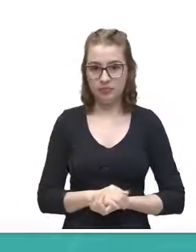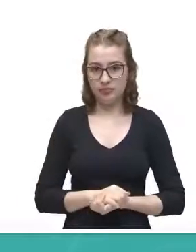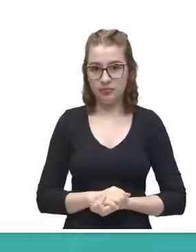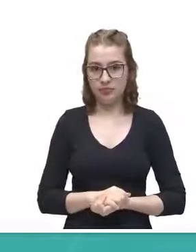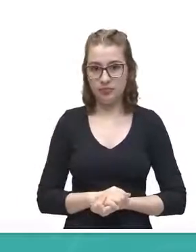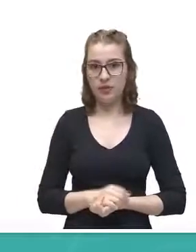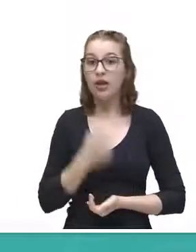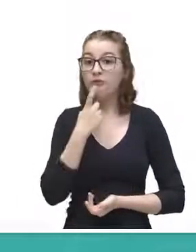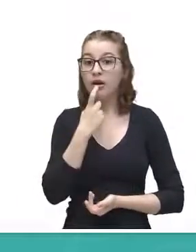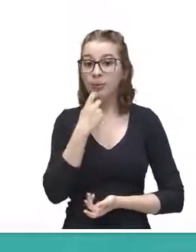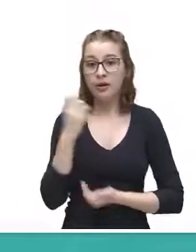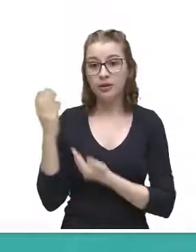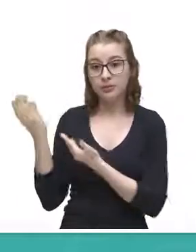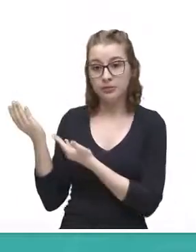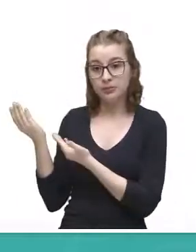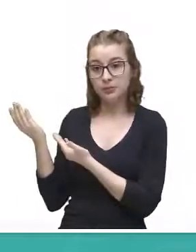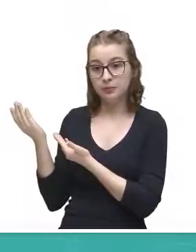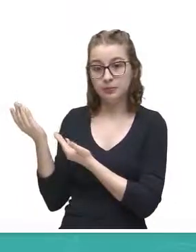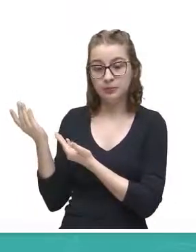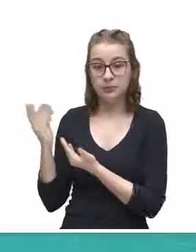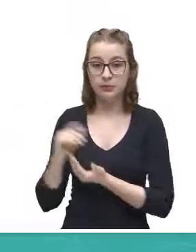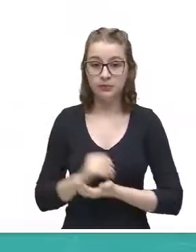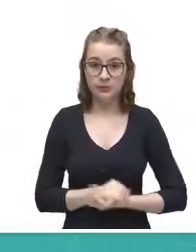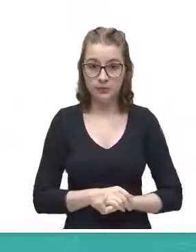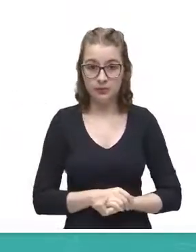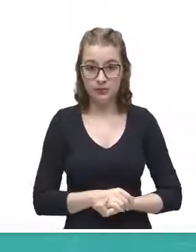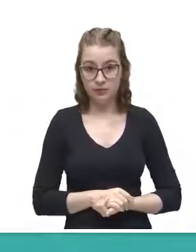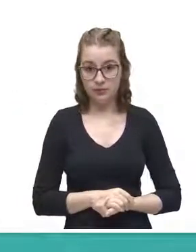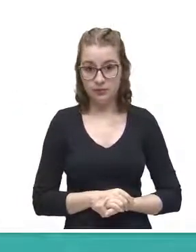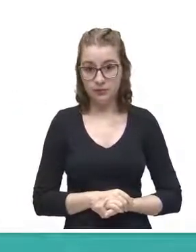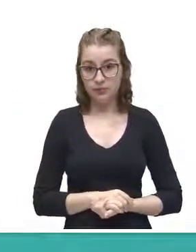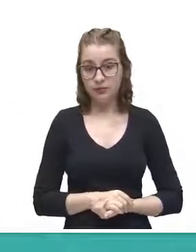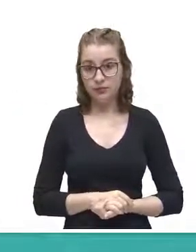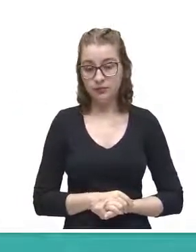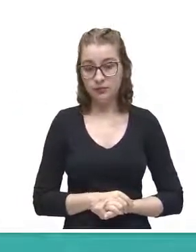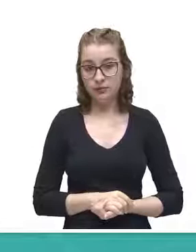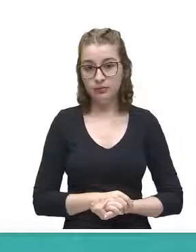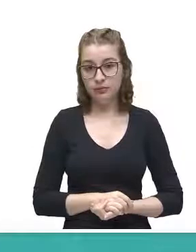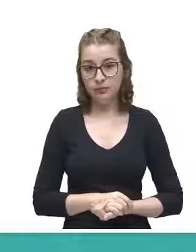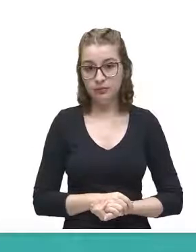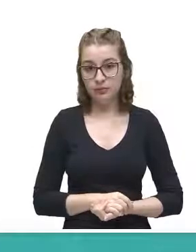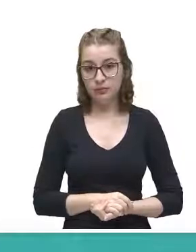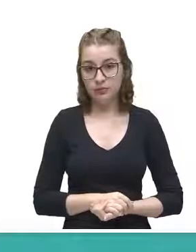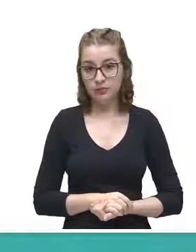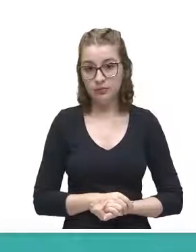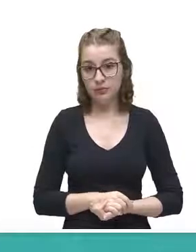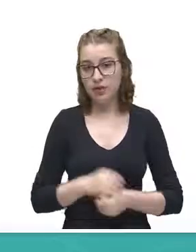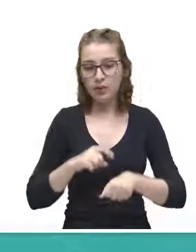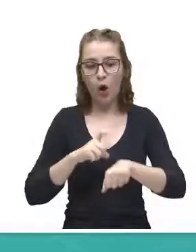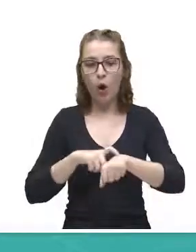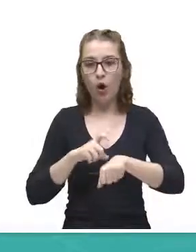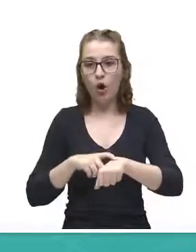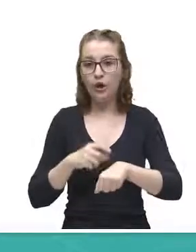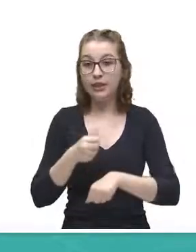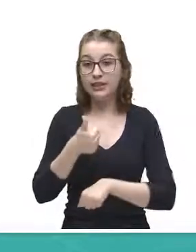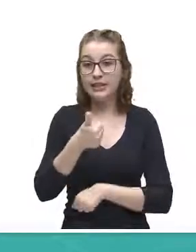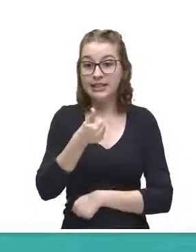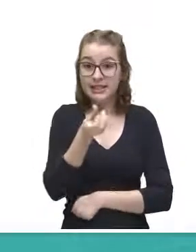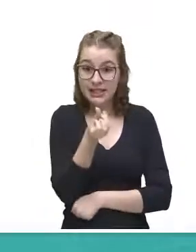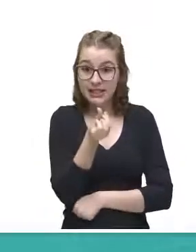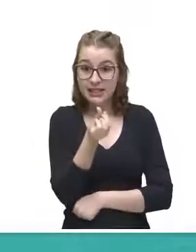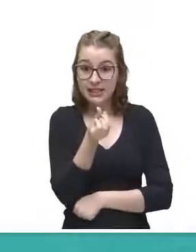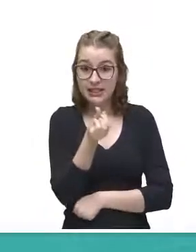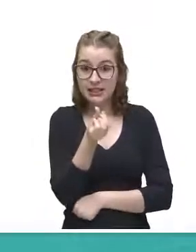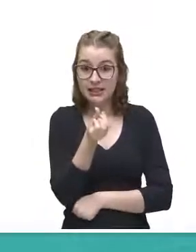bom? Nessa parte aqui de Luanda, for 16 horas, vamos supor que aqui